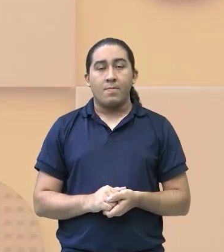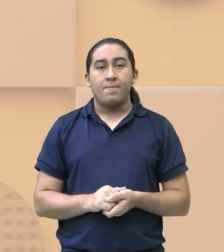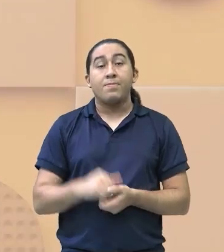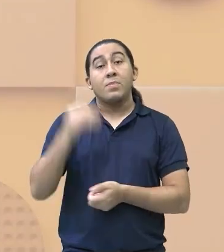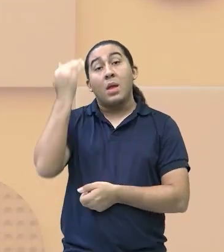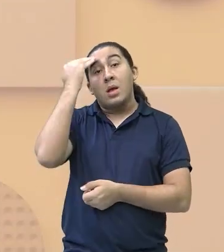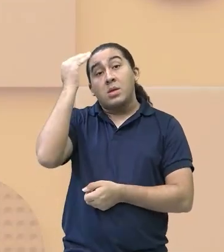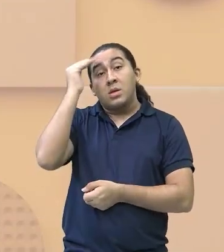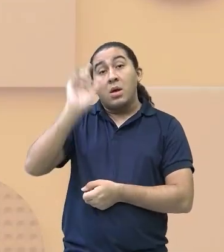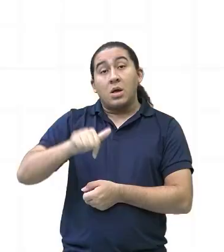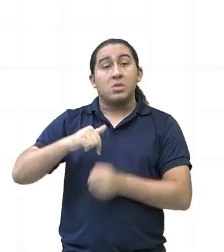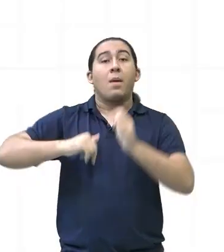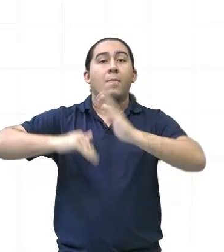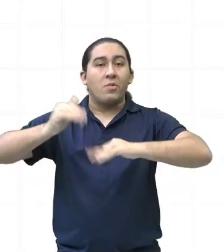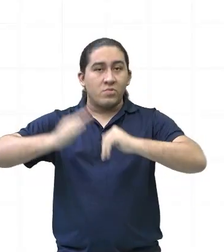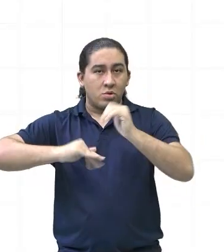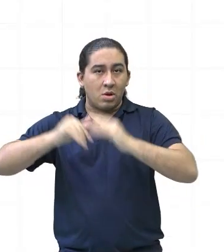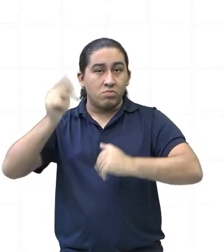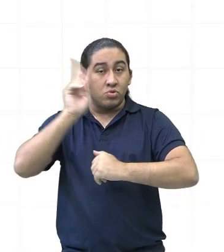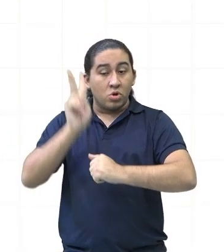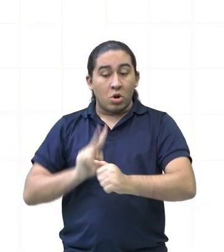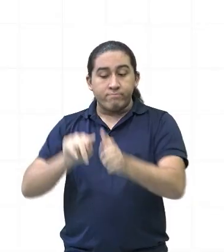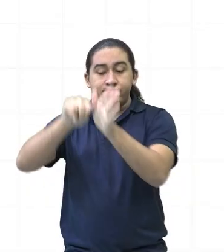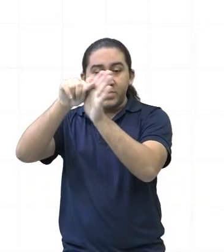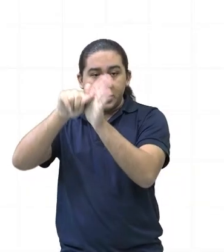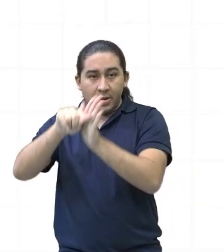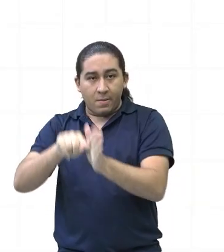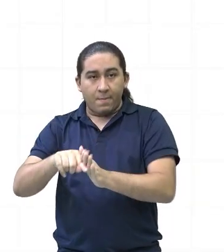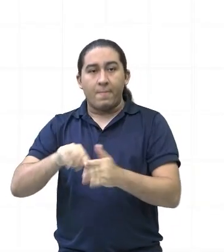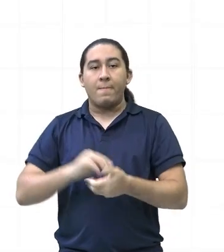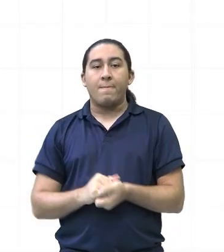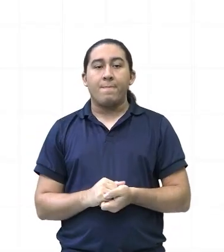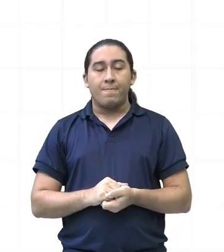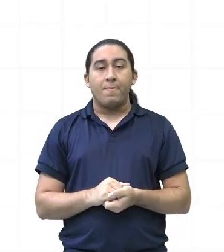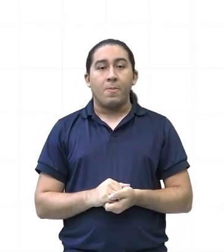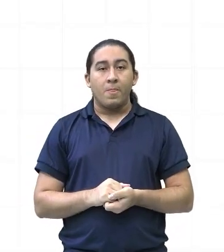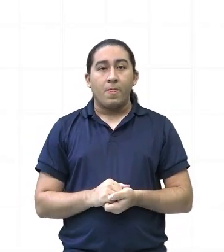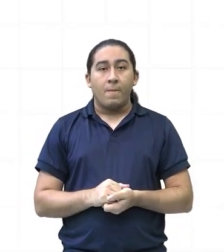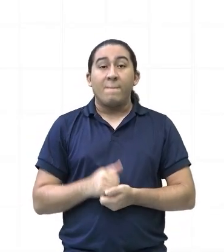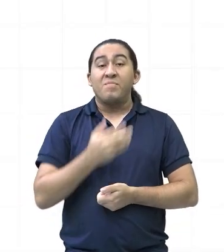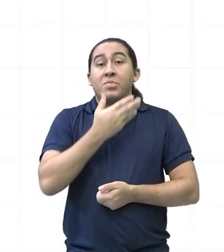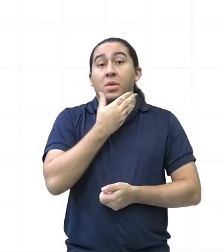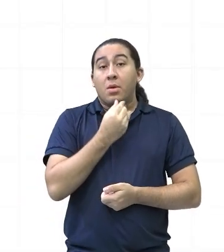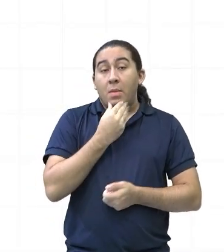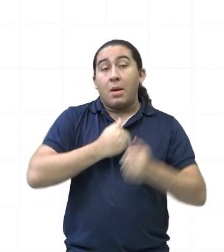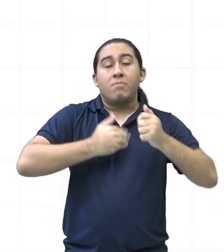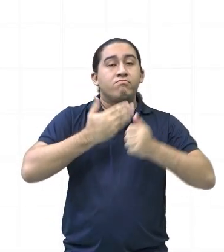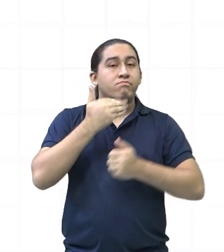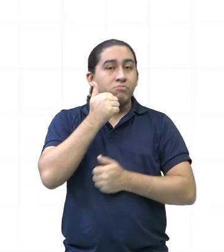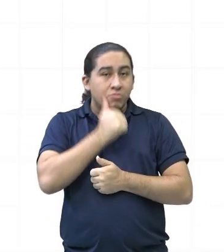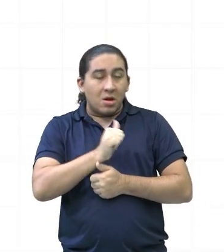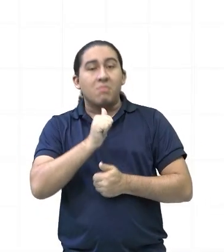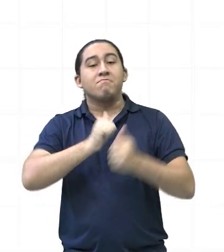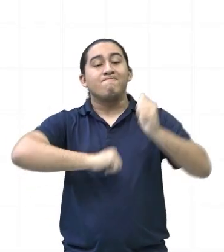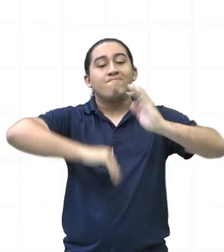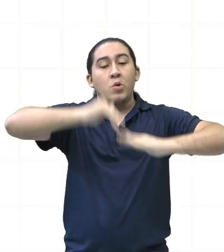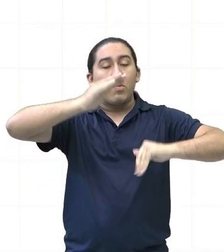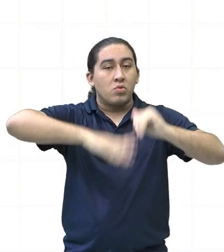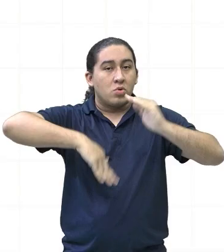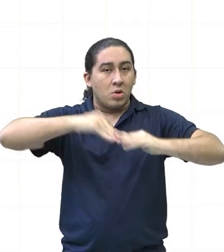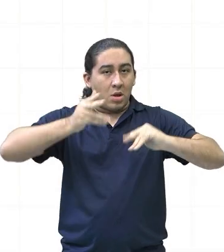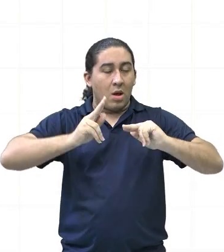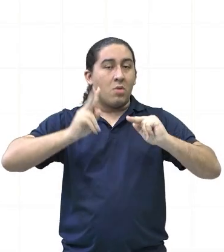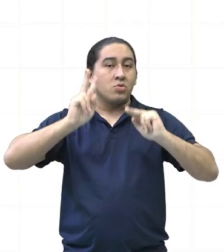vão investigar. Acompanhem comigo, olha só, os historiadores chamam esse material de diferentes maneiras,